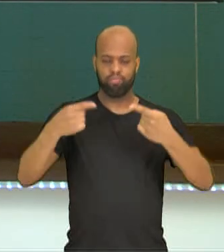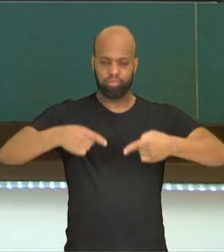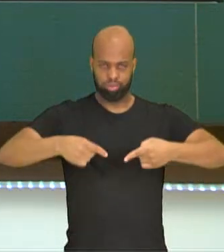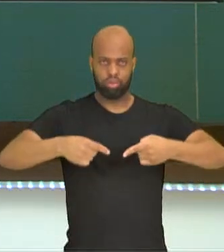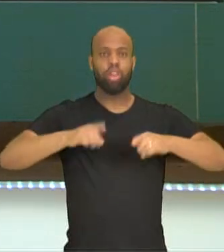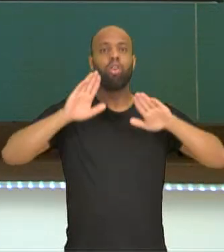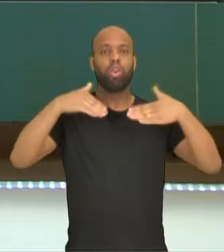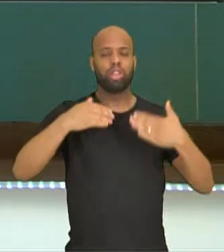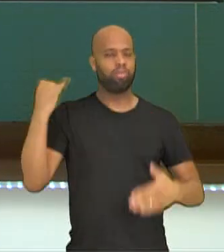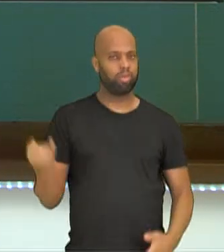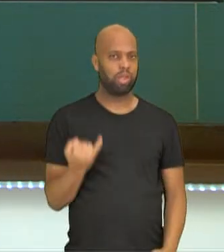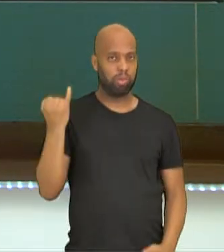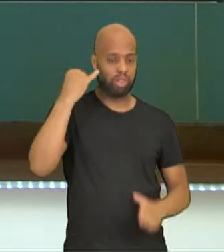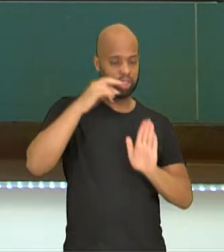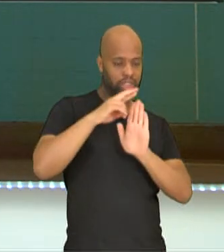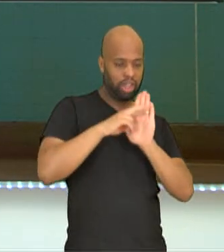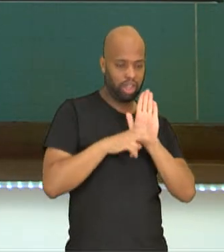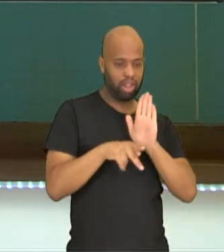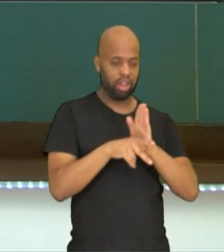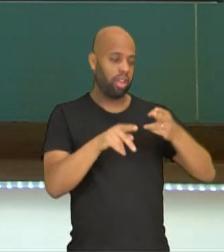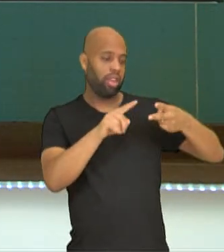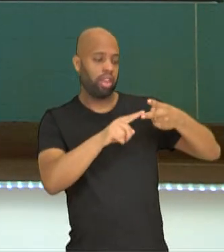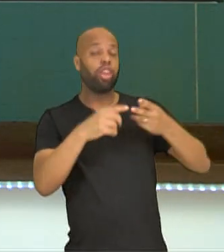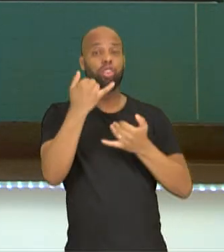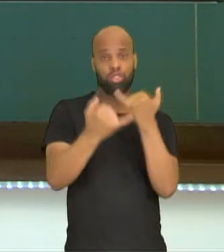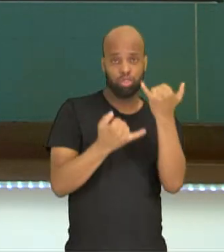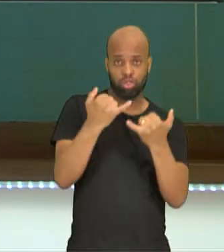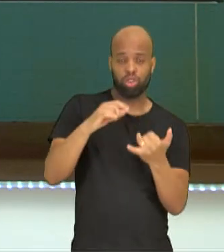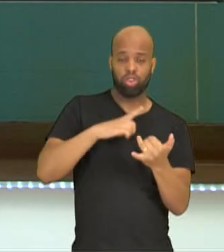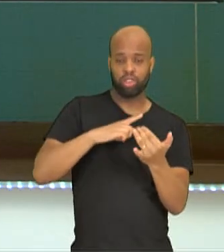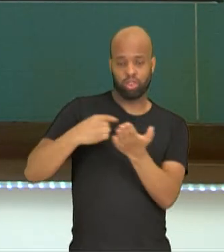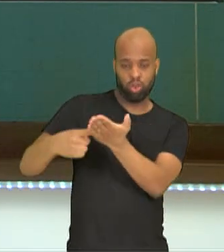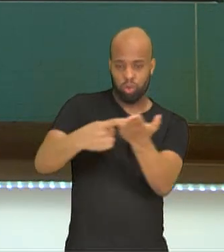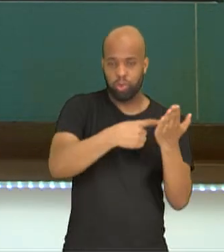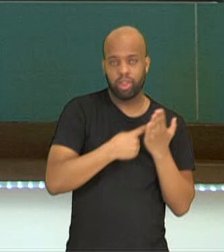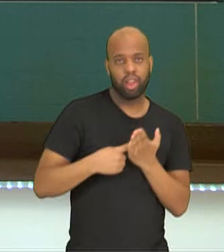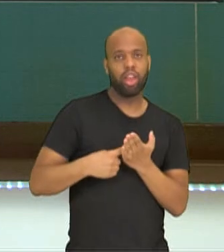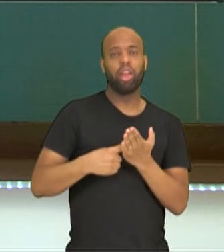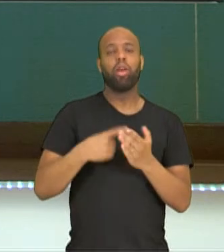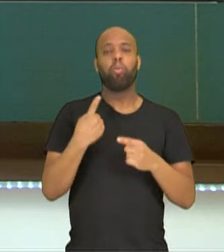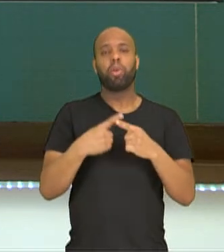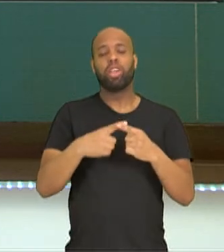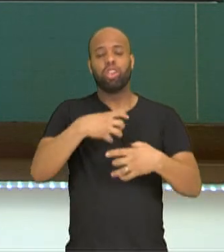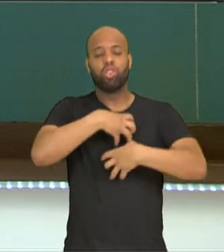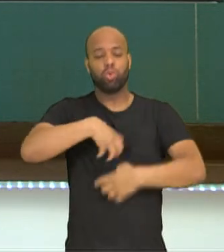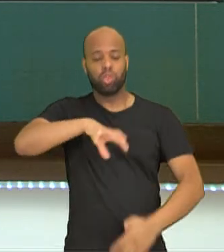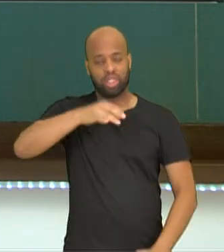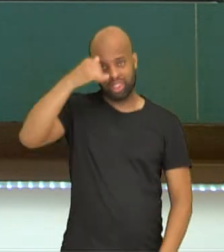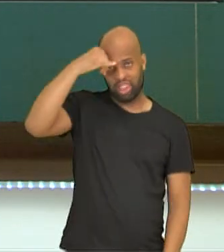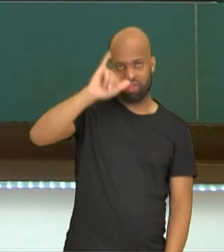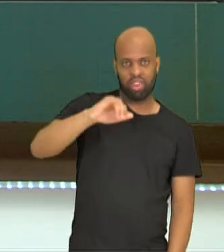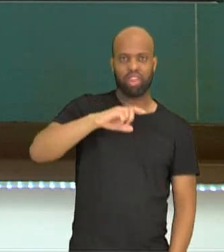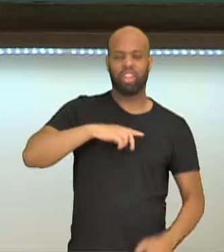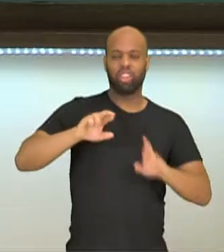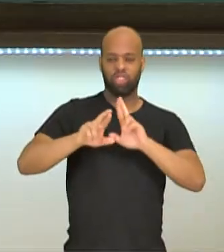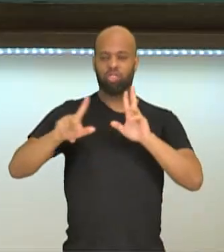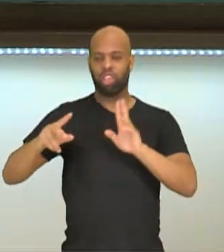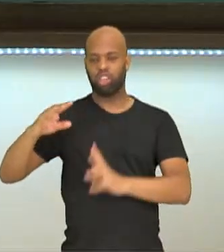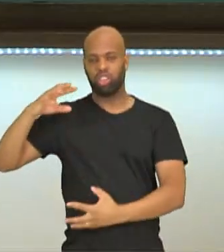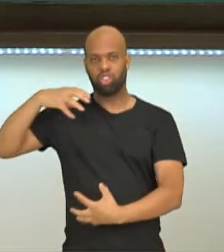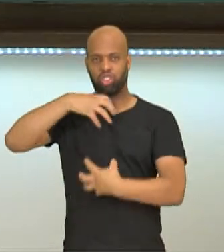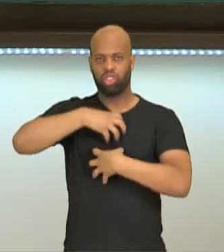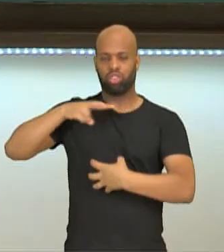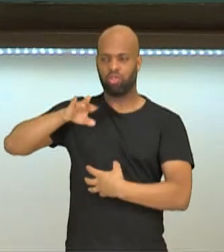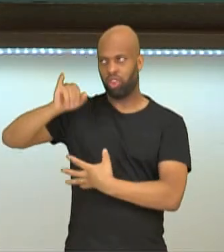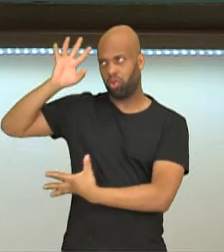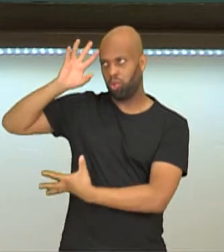importante que a regra do jogo ela seja combinada para não poder ter diferentes interpretações e variações. O próprio jogo do caçador, a